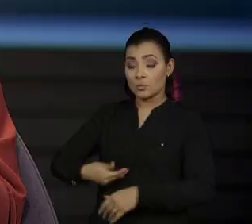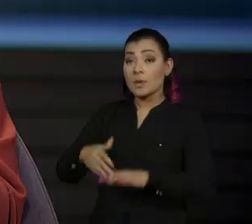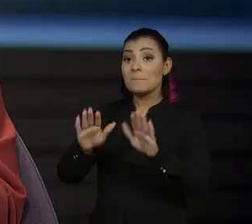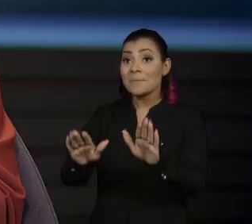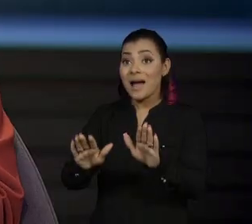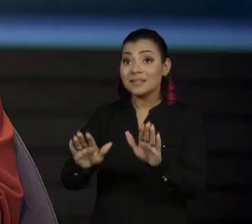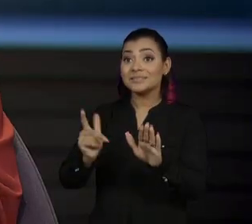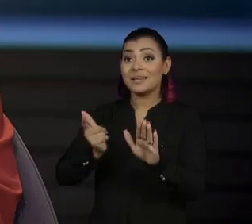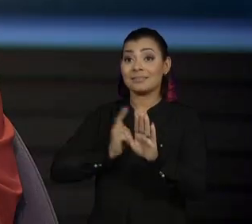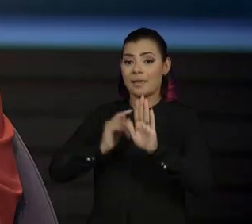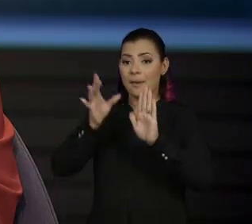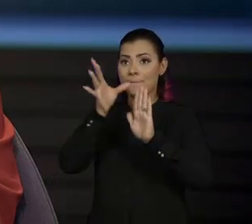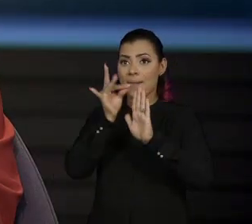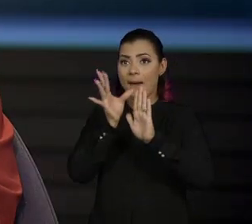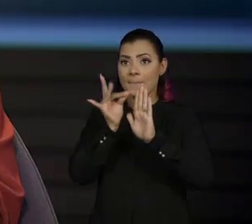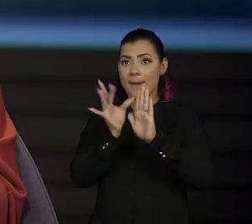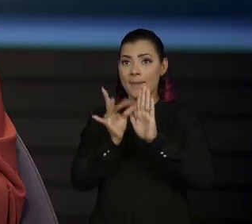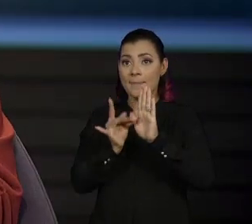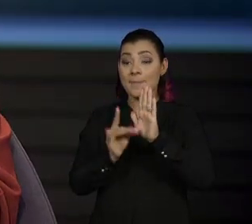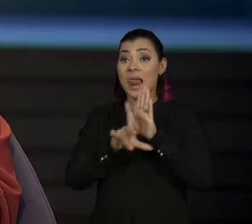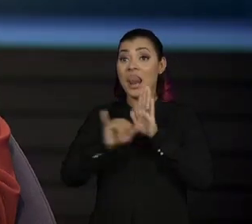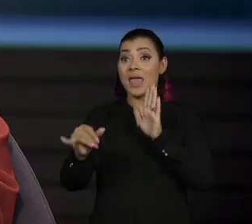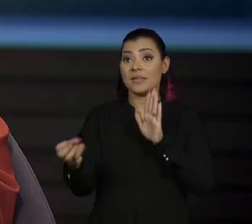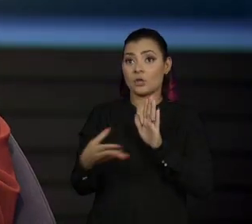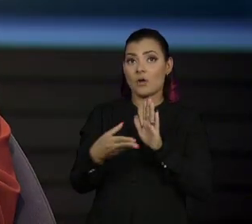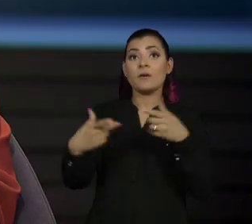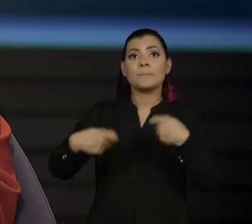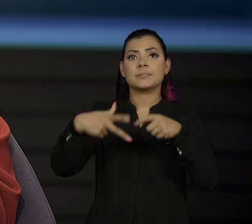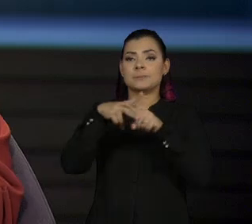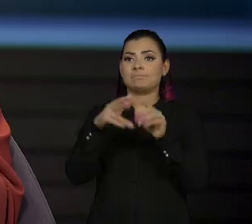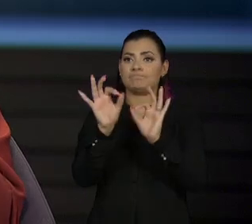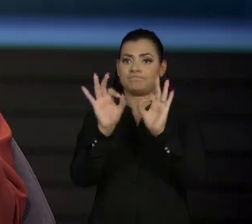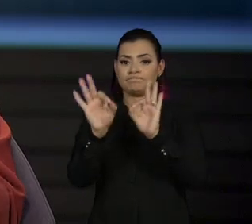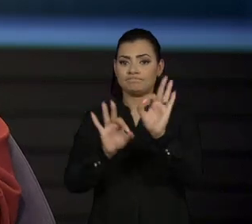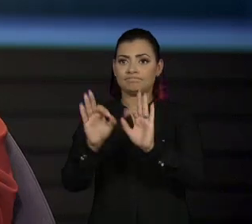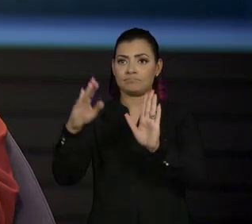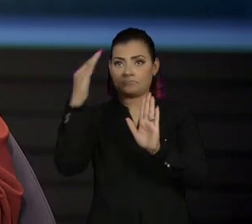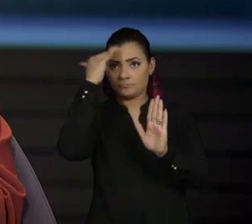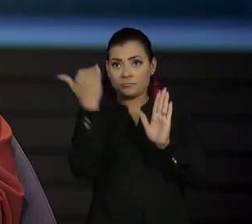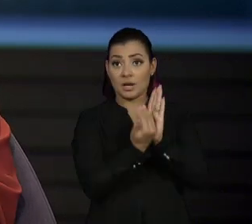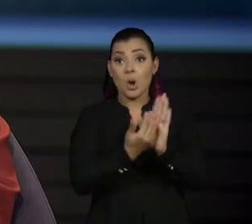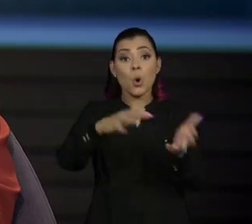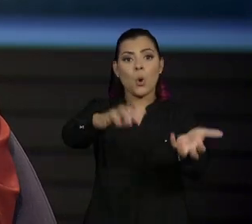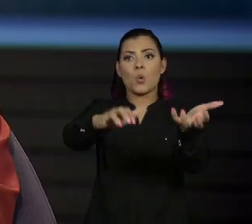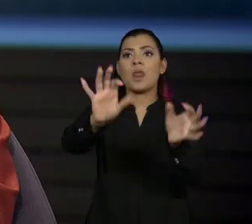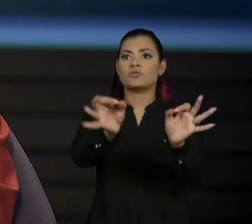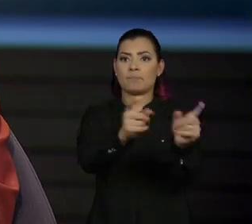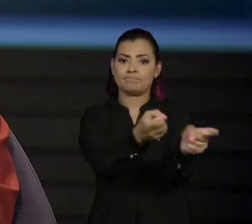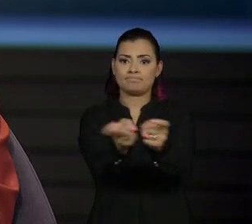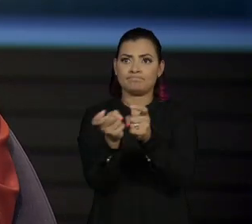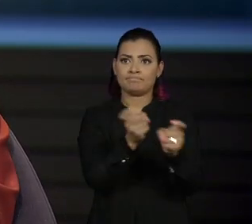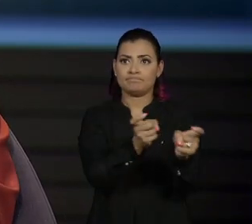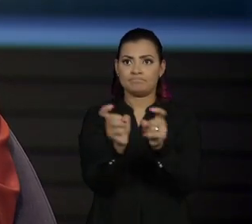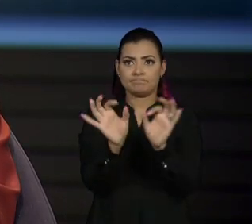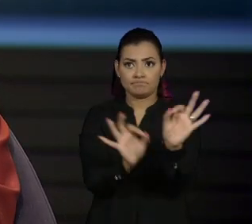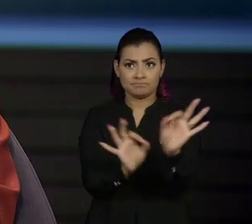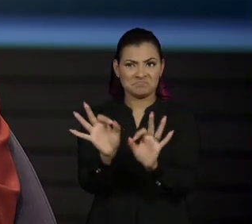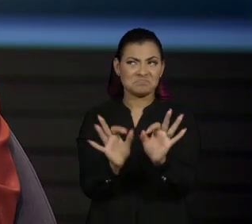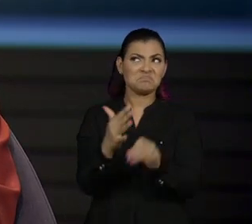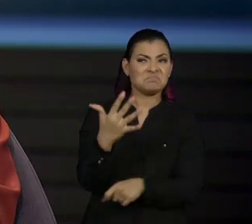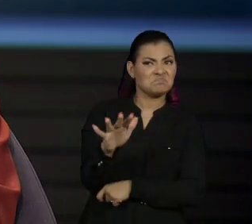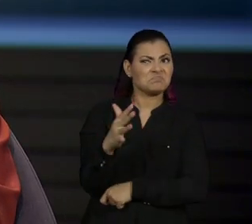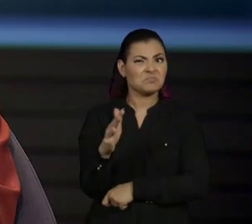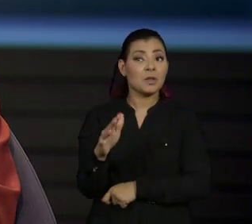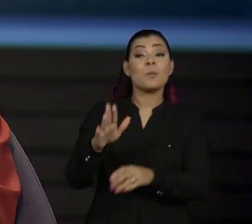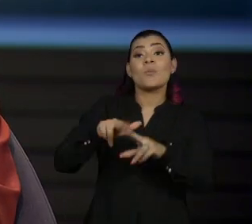série de aspectos da nova legislação que precisam ser regulamentados. O Congresso já está funcionando ali mais ou menos por